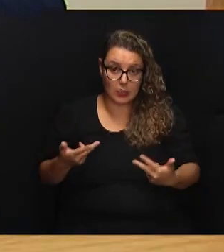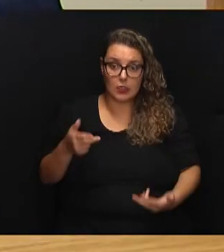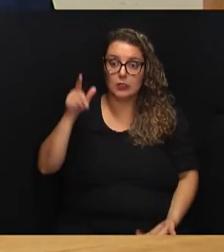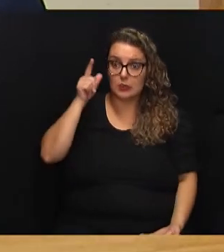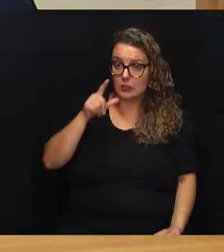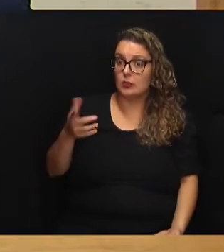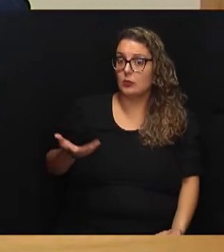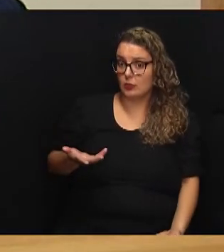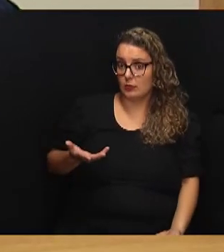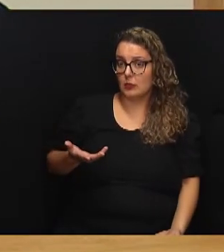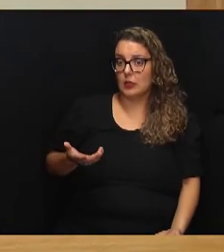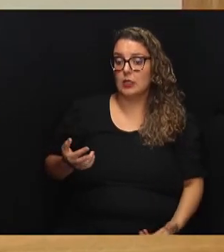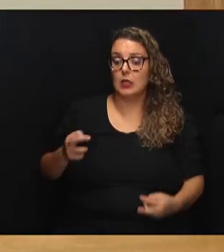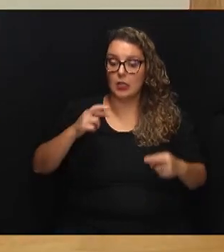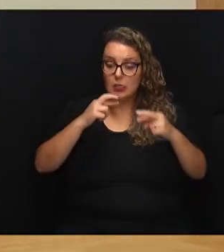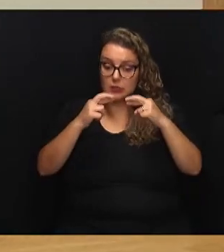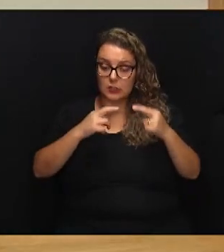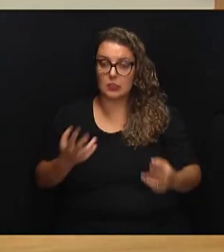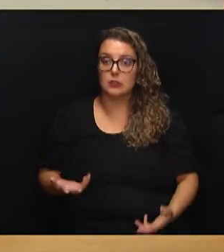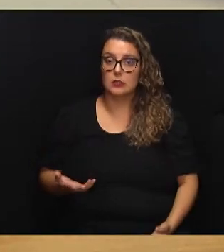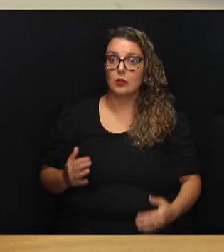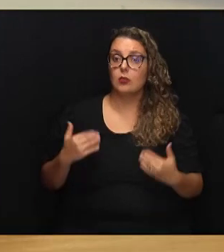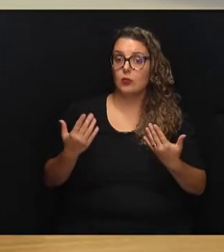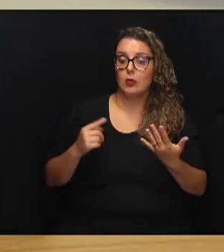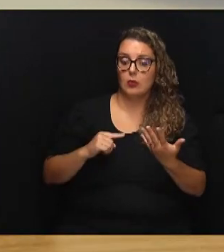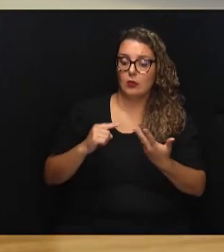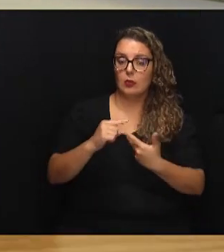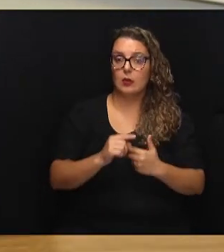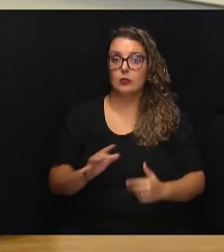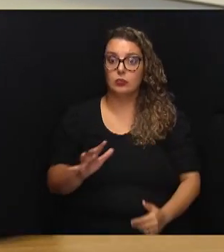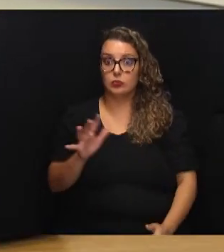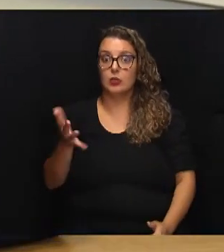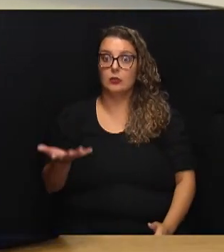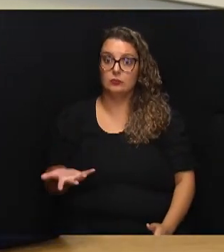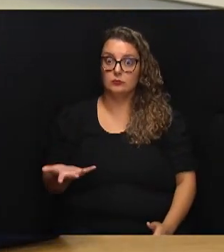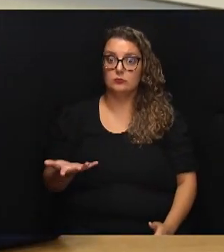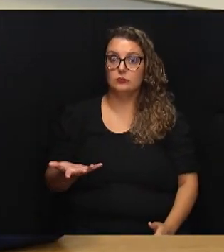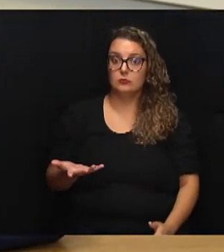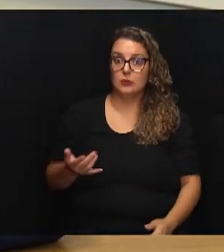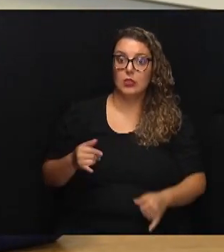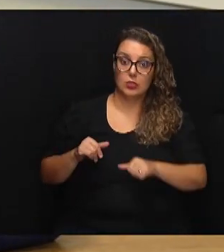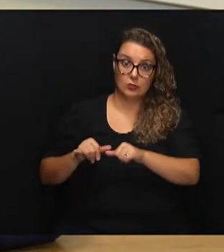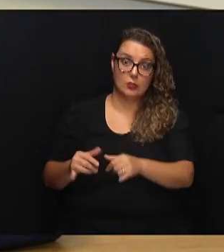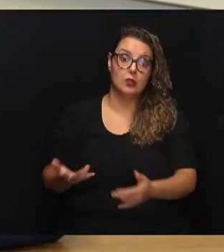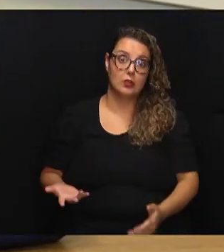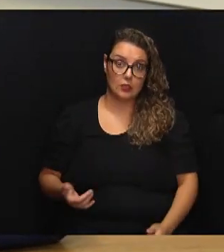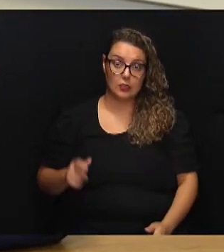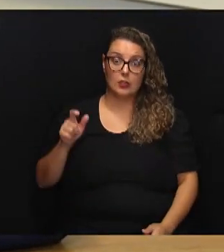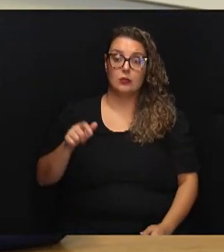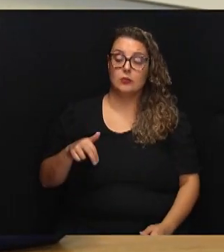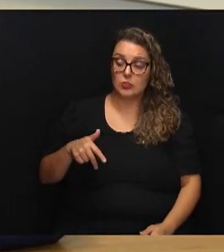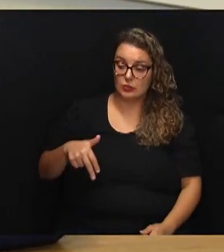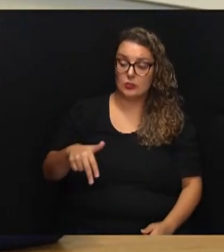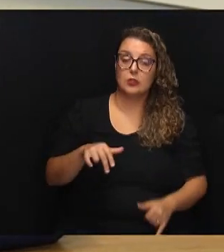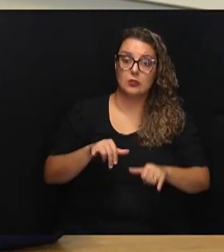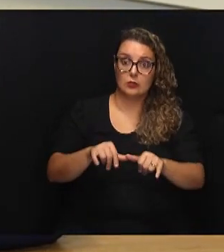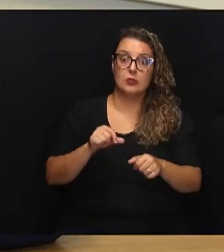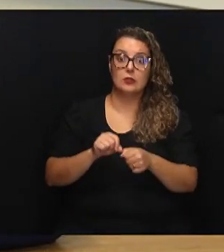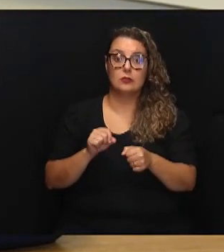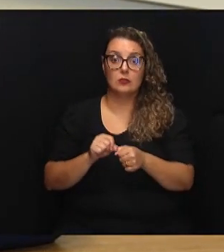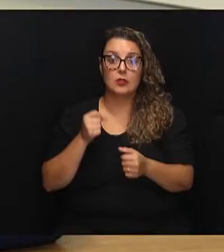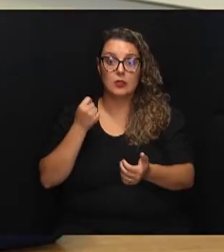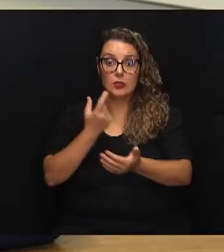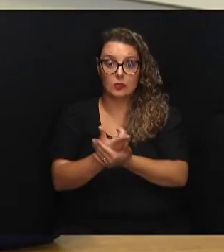conseguir analisar quais itens mais subiram, né? E no supermercado, a pessoa que vai no supermercado, que faz suas